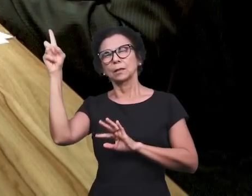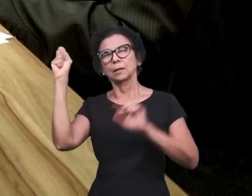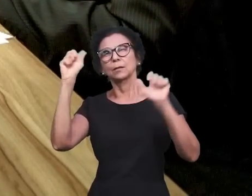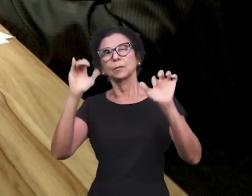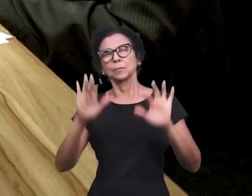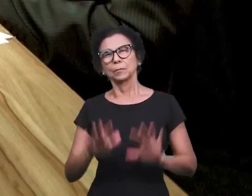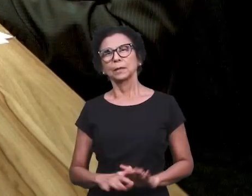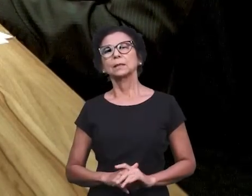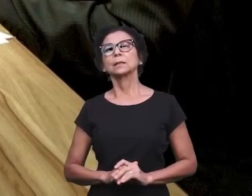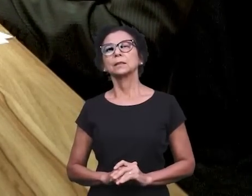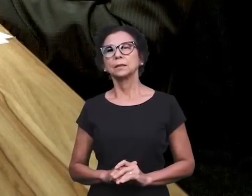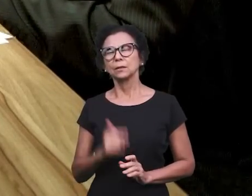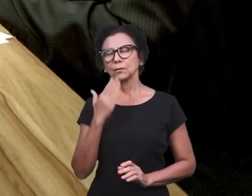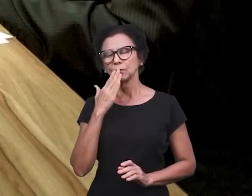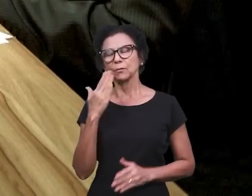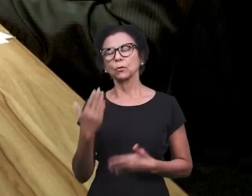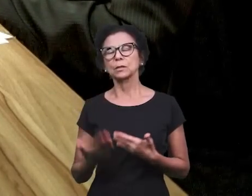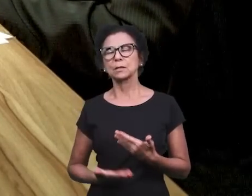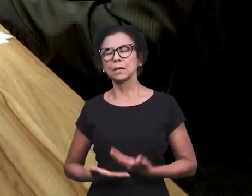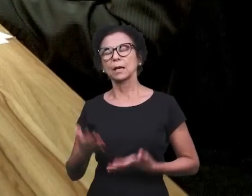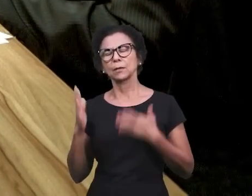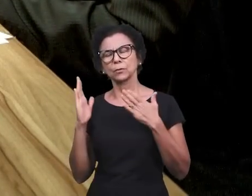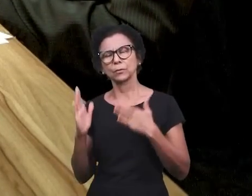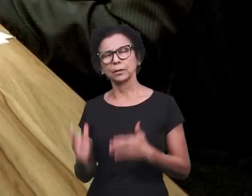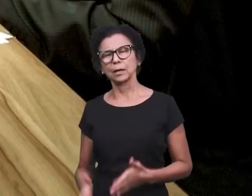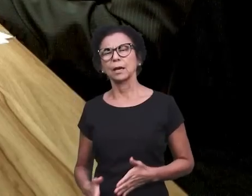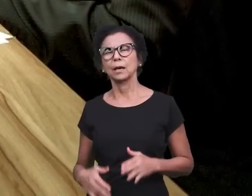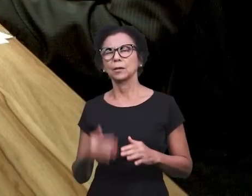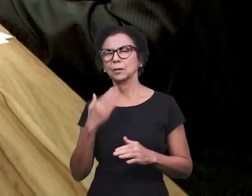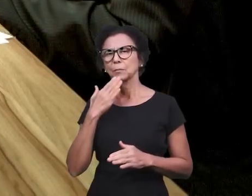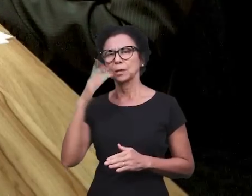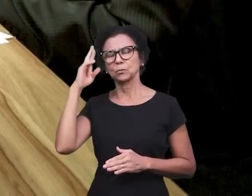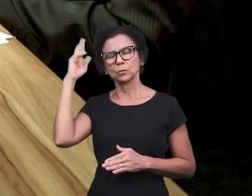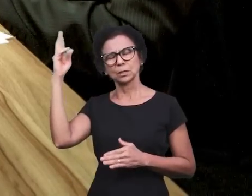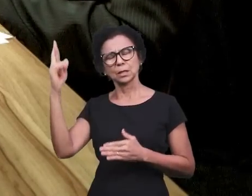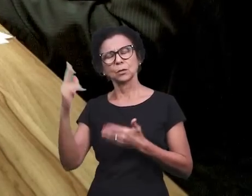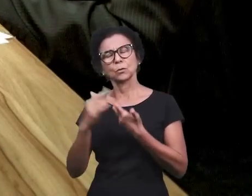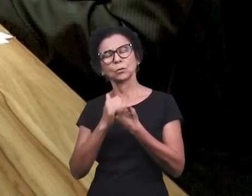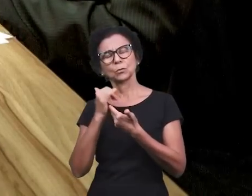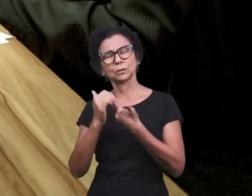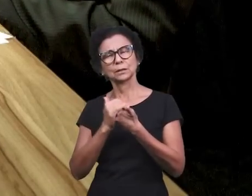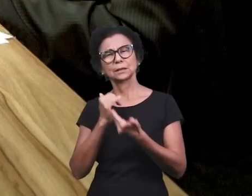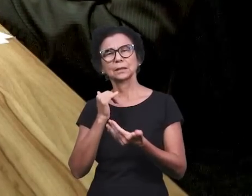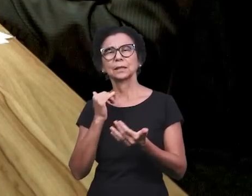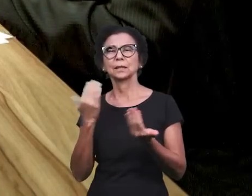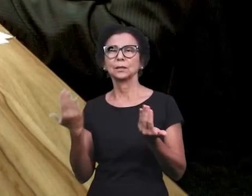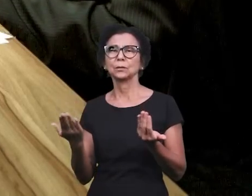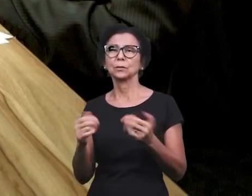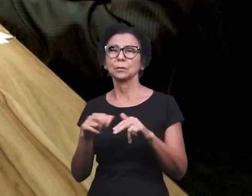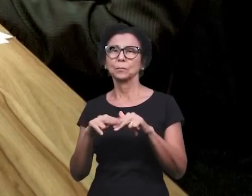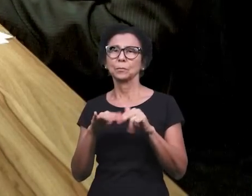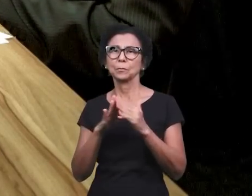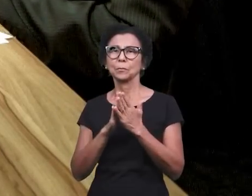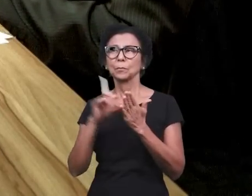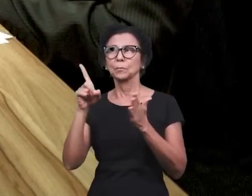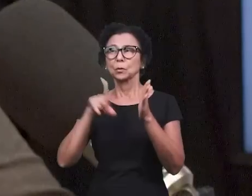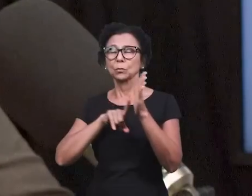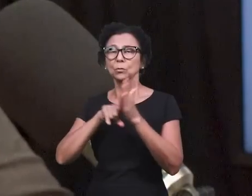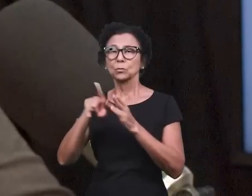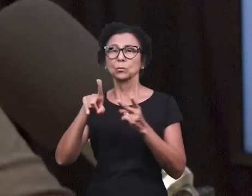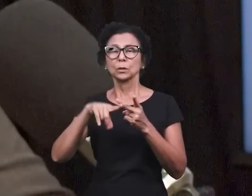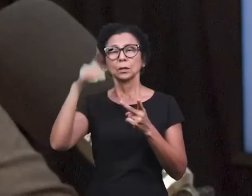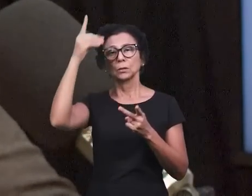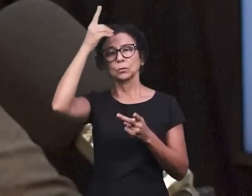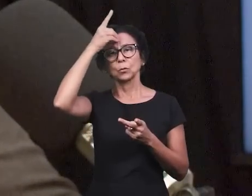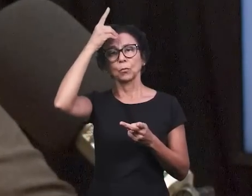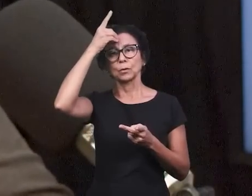né? Sempre buscando ao Senhor, com a direção dos dons espirituais, a consulta a palavra, né? E chegando ao final da trajetória, né,